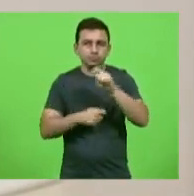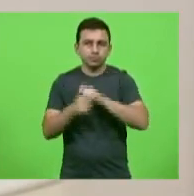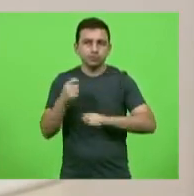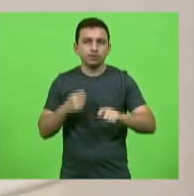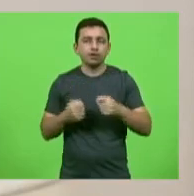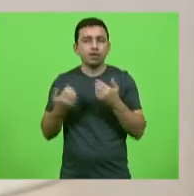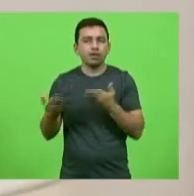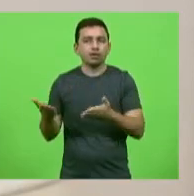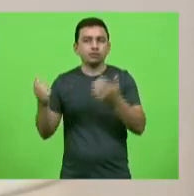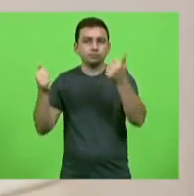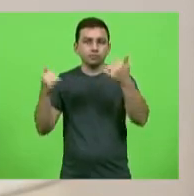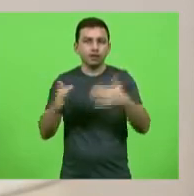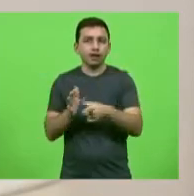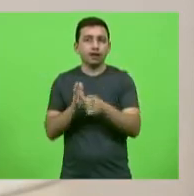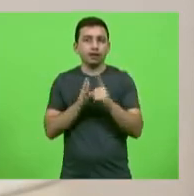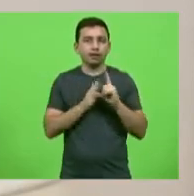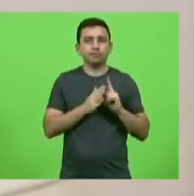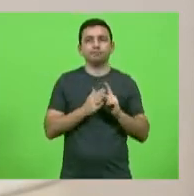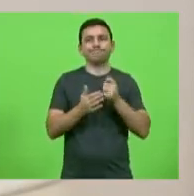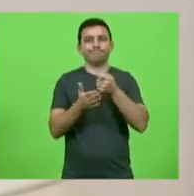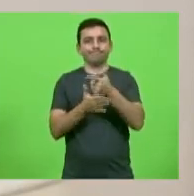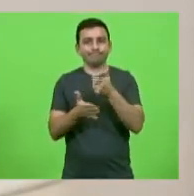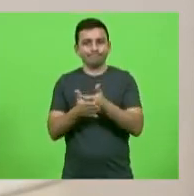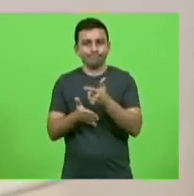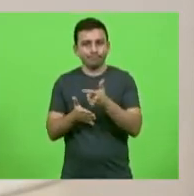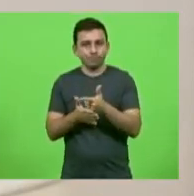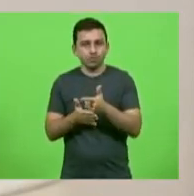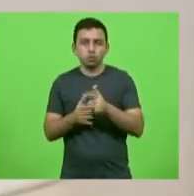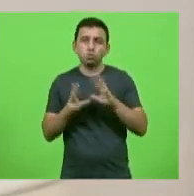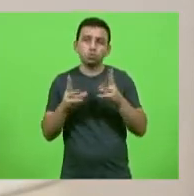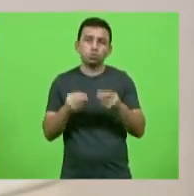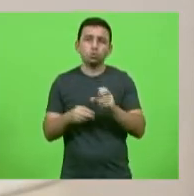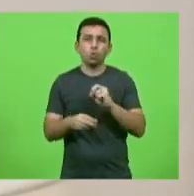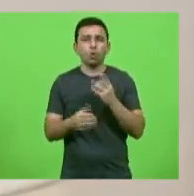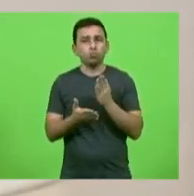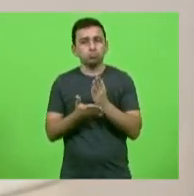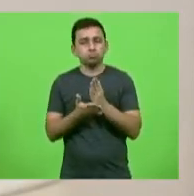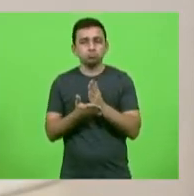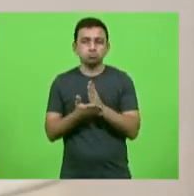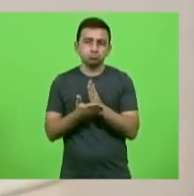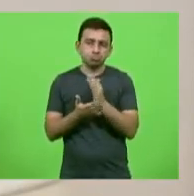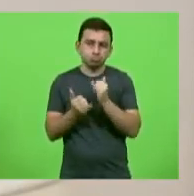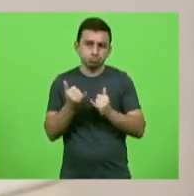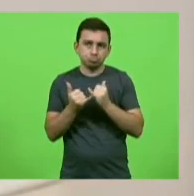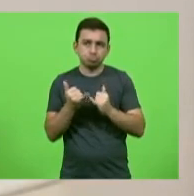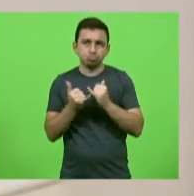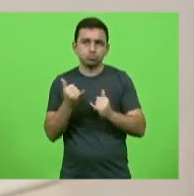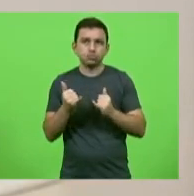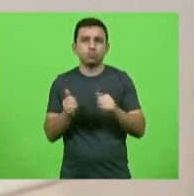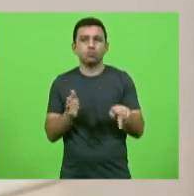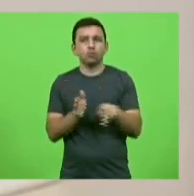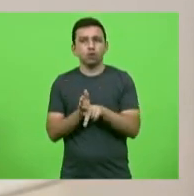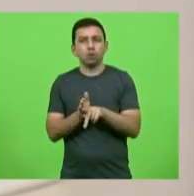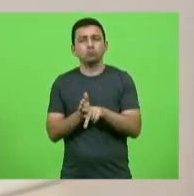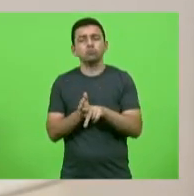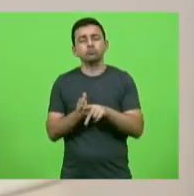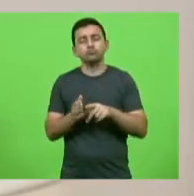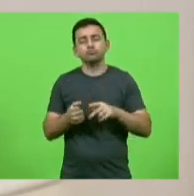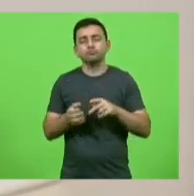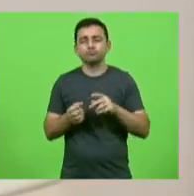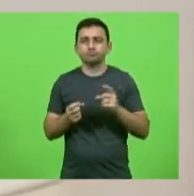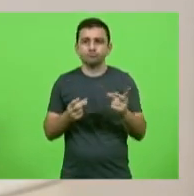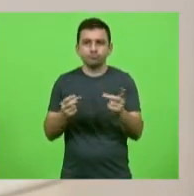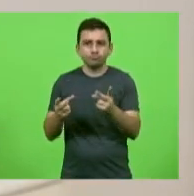a antecipação dos pagamentos, total ou parcial, nas contratações destinadas ao fornecimento de bens, à prestação